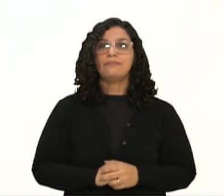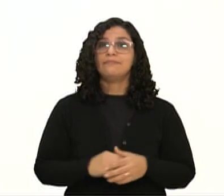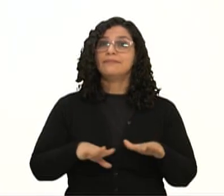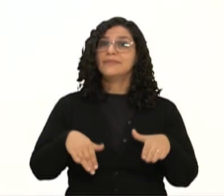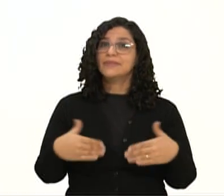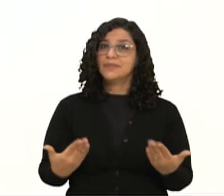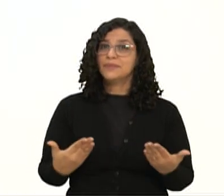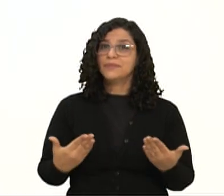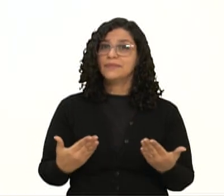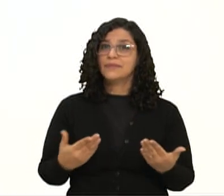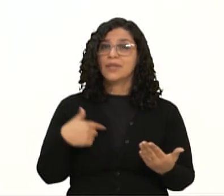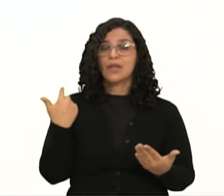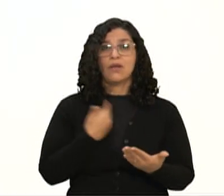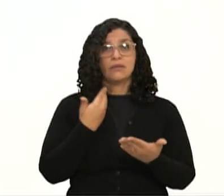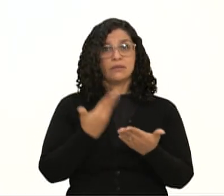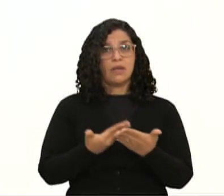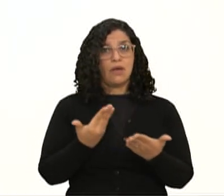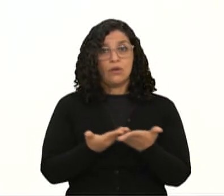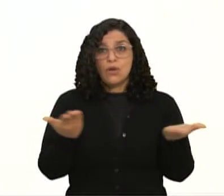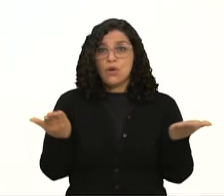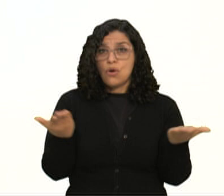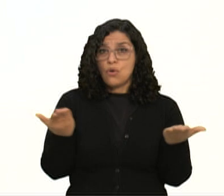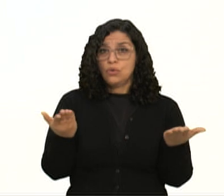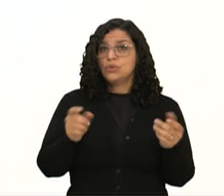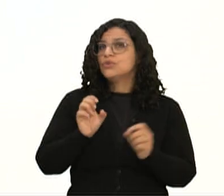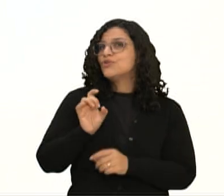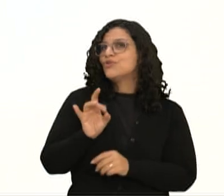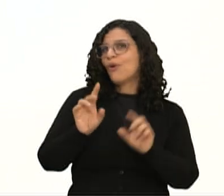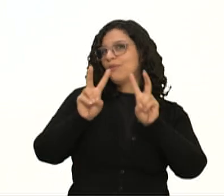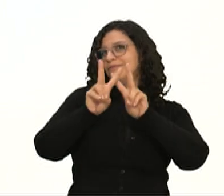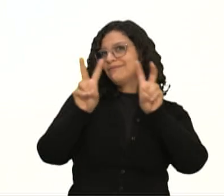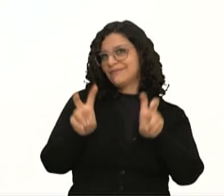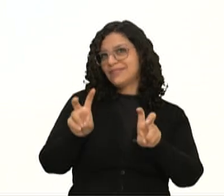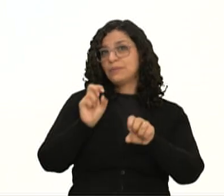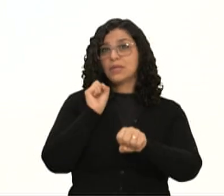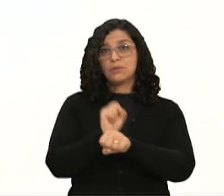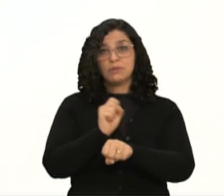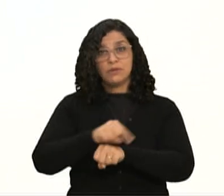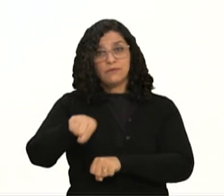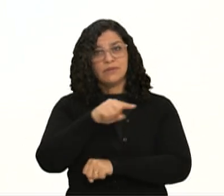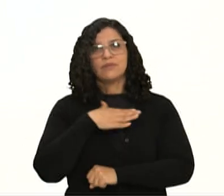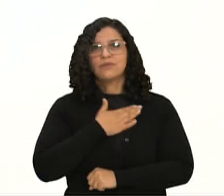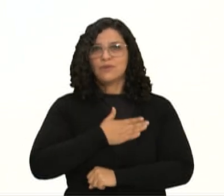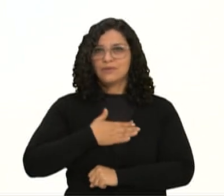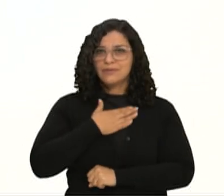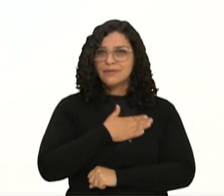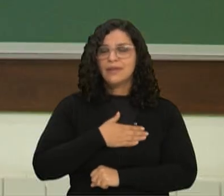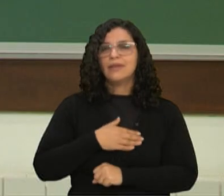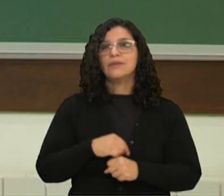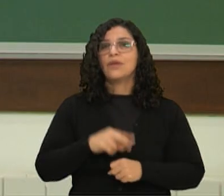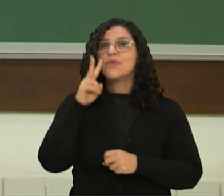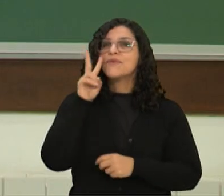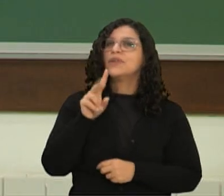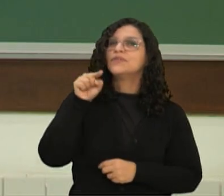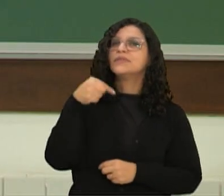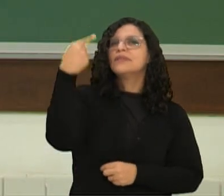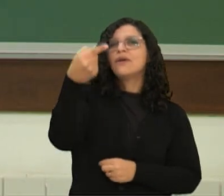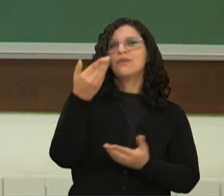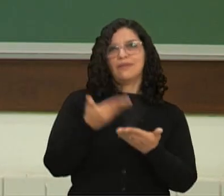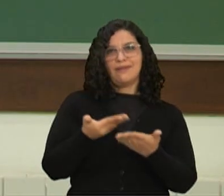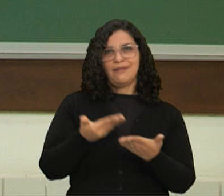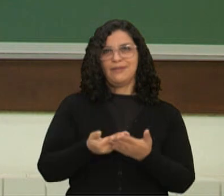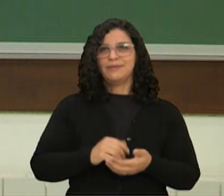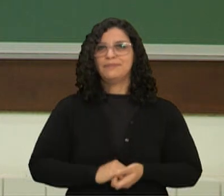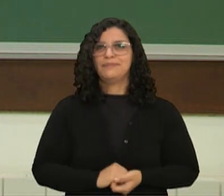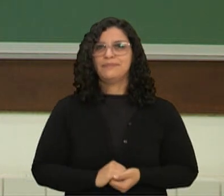Então... Para a nossa aula de hoje é isso. Eu espero que vocês tenham gostado e see you next